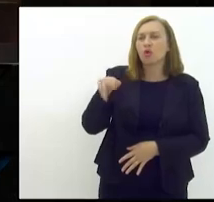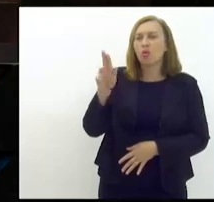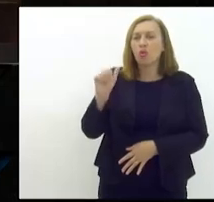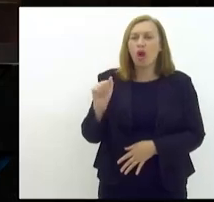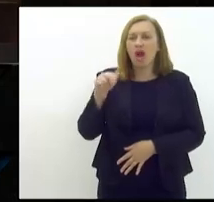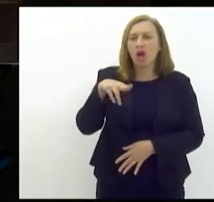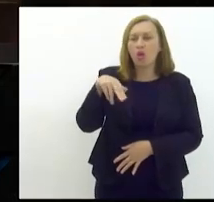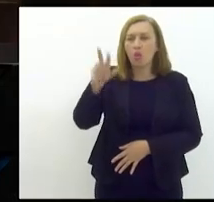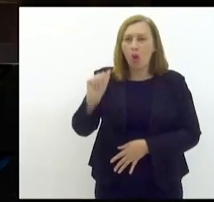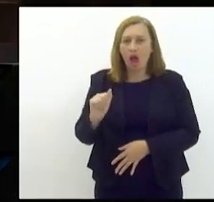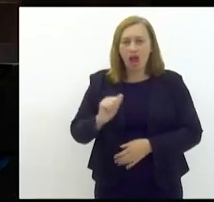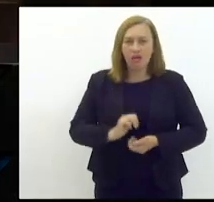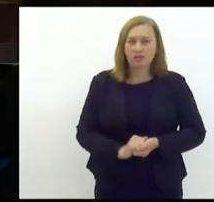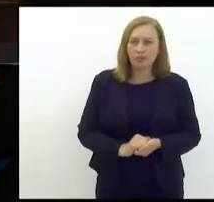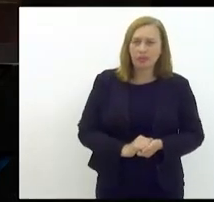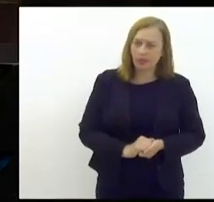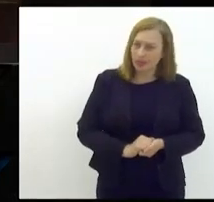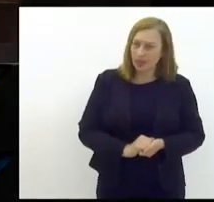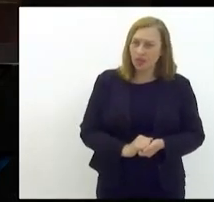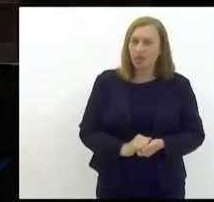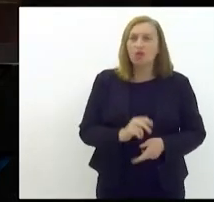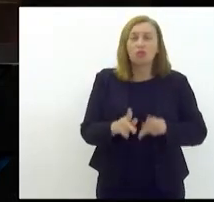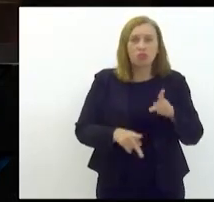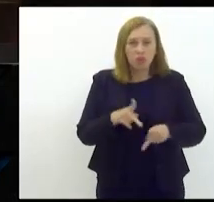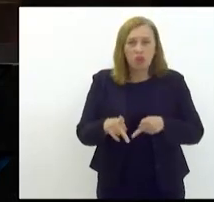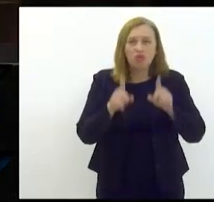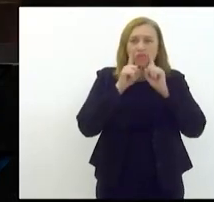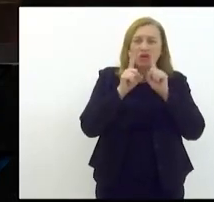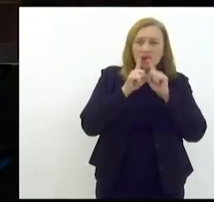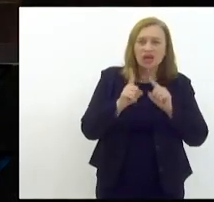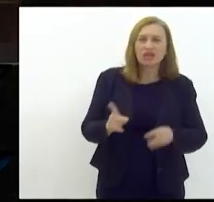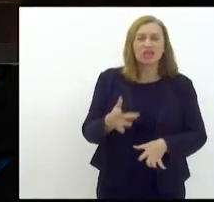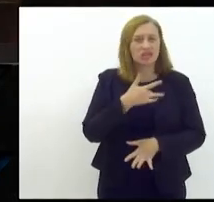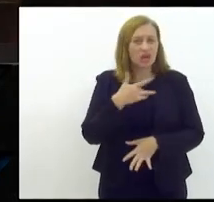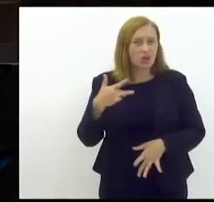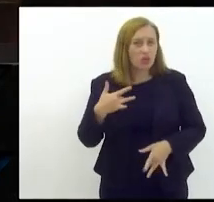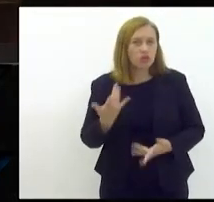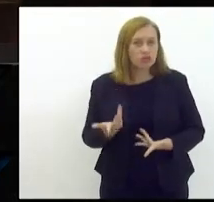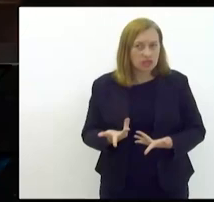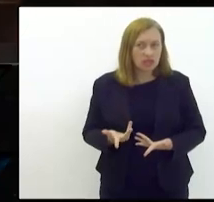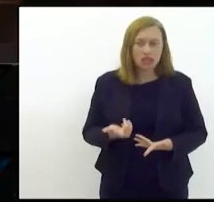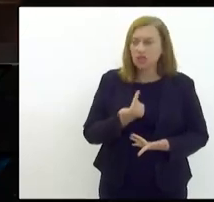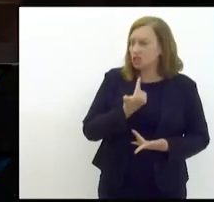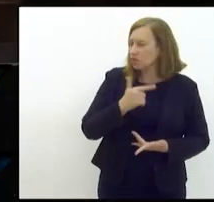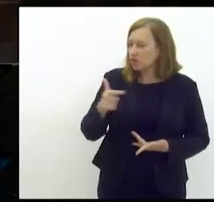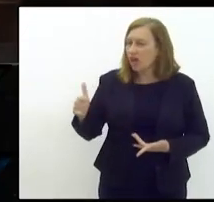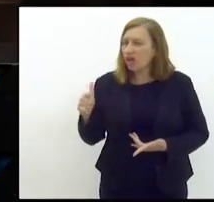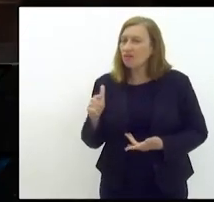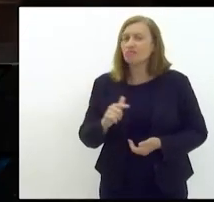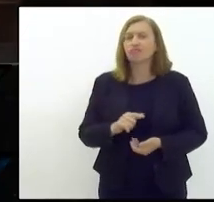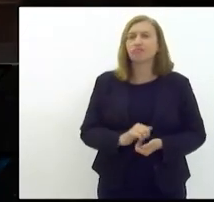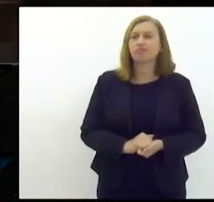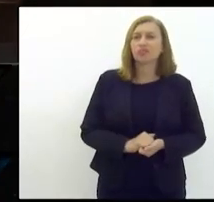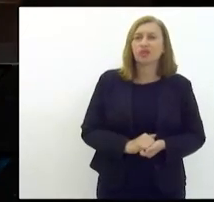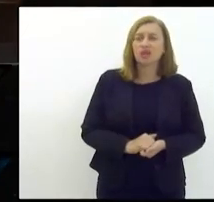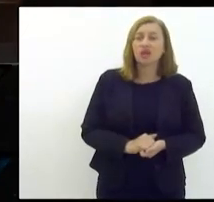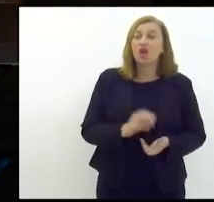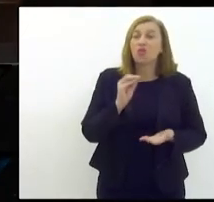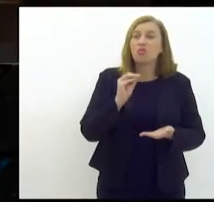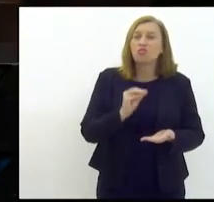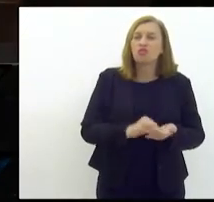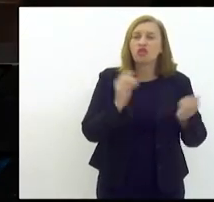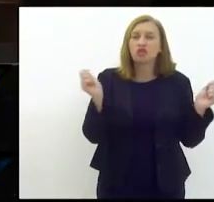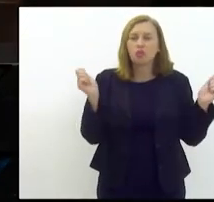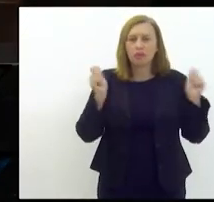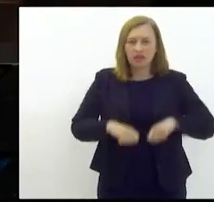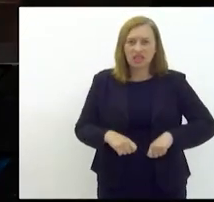é esse além da Saúde que nós não temos por incompetência